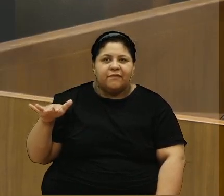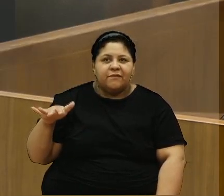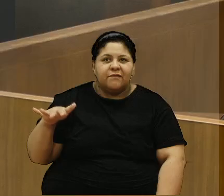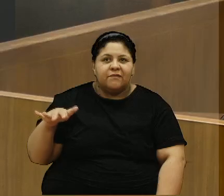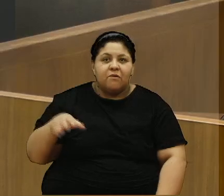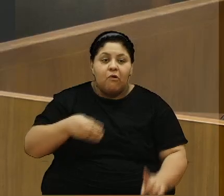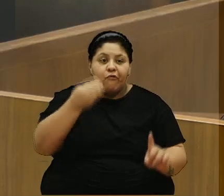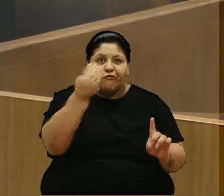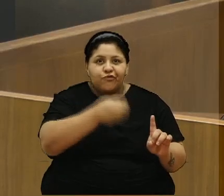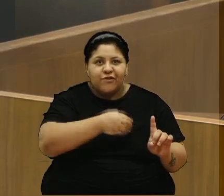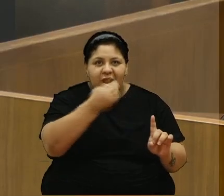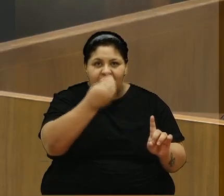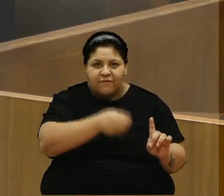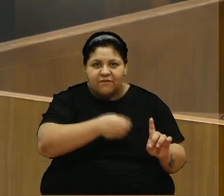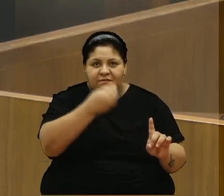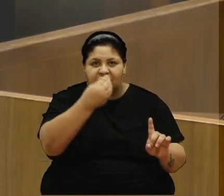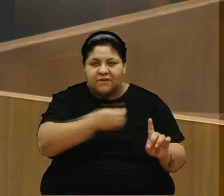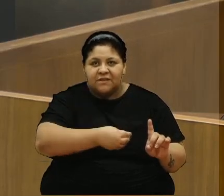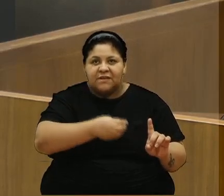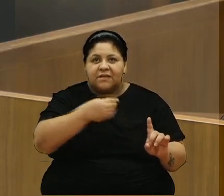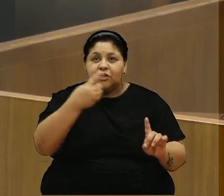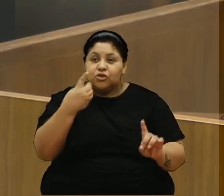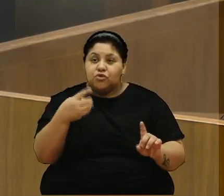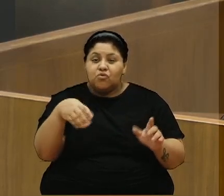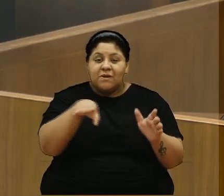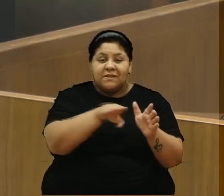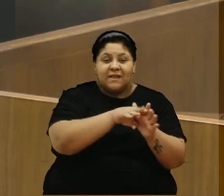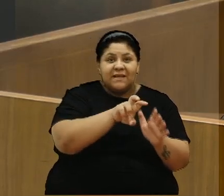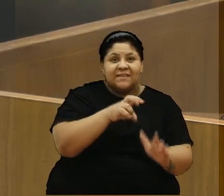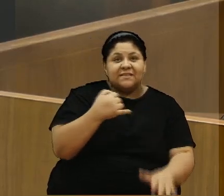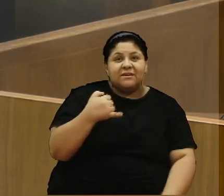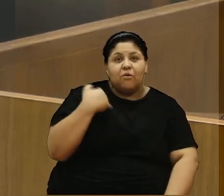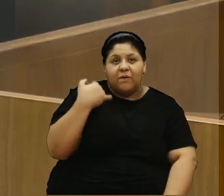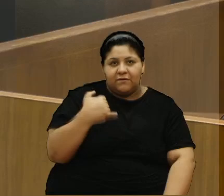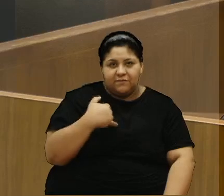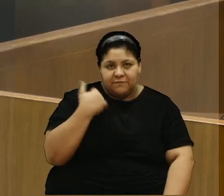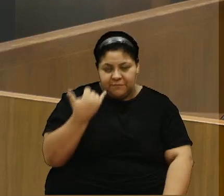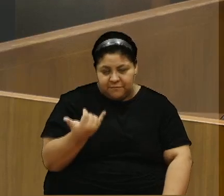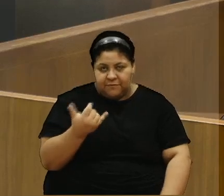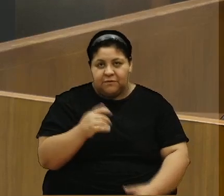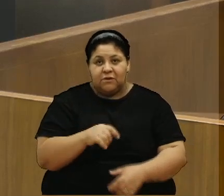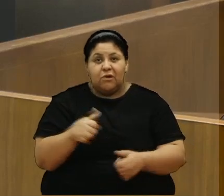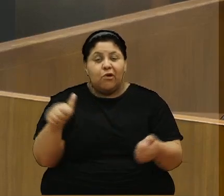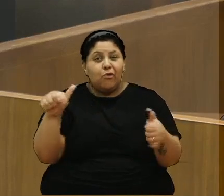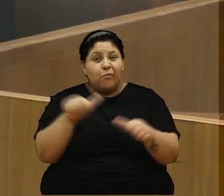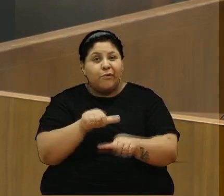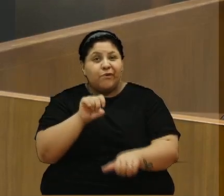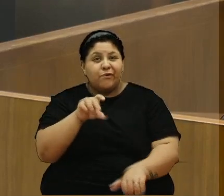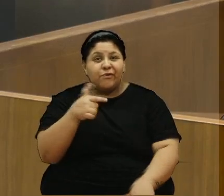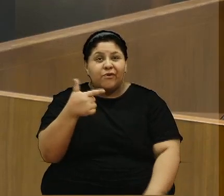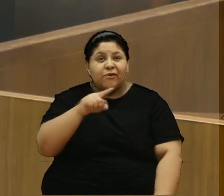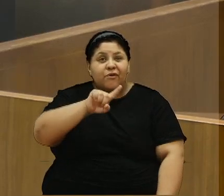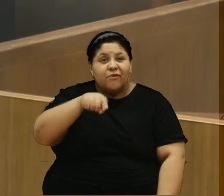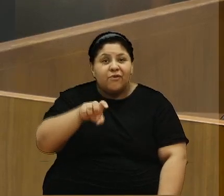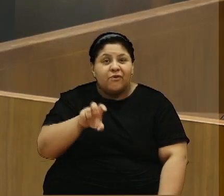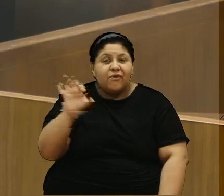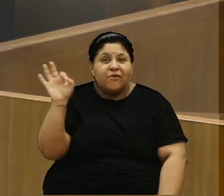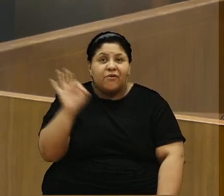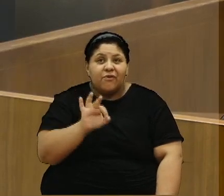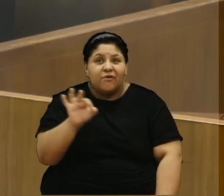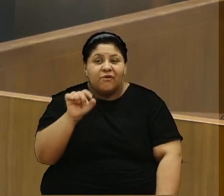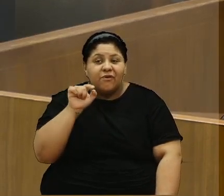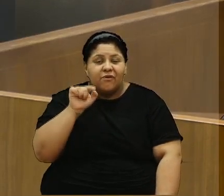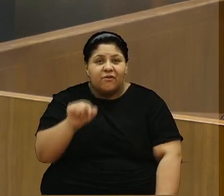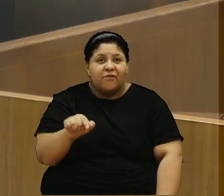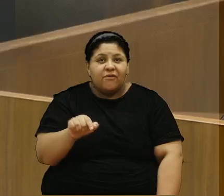vulneráveis que são abusadas sexualmente têm de 1 a 5 anos de idade. E o pior é que somente 7,5% desses